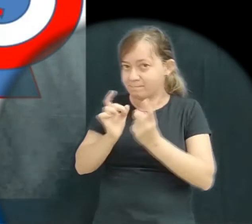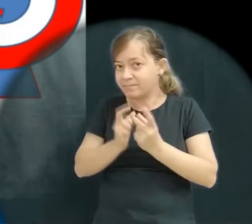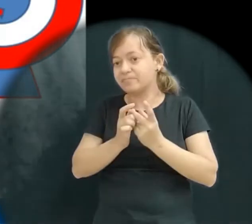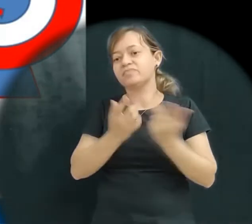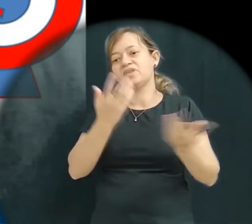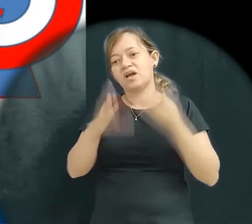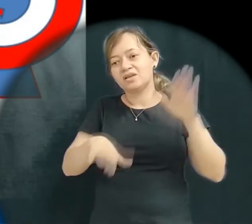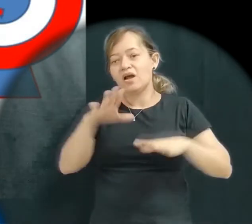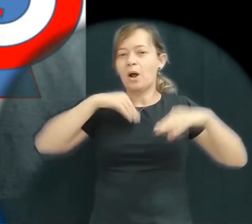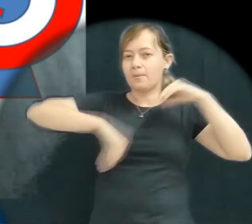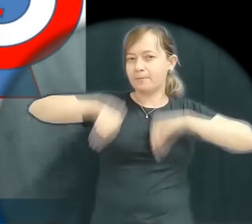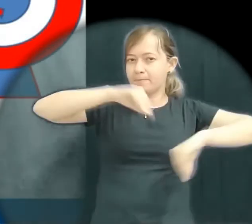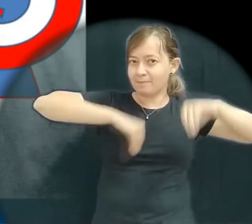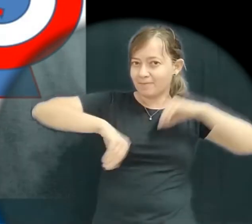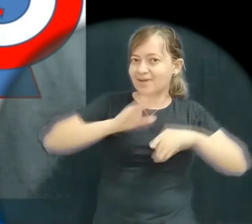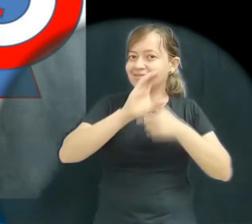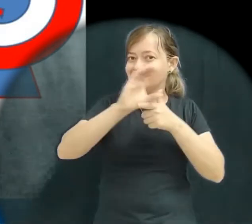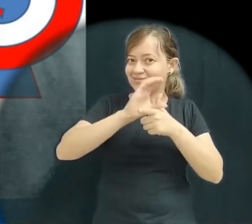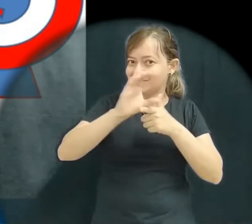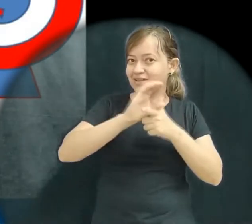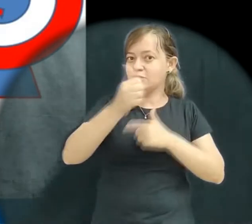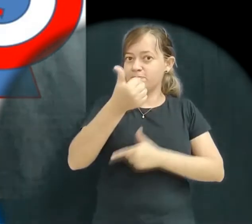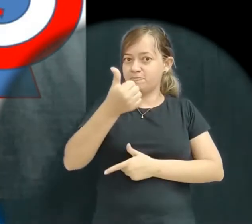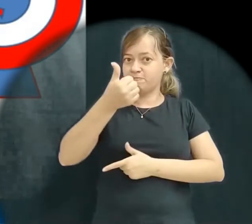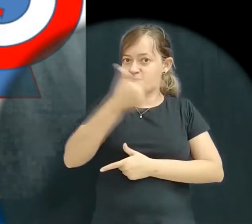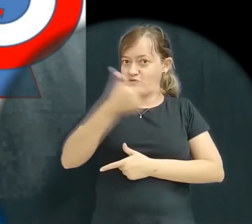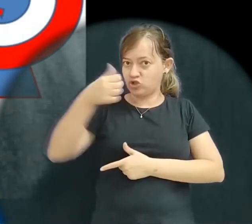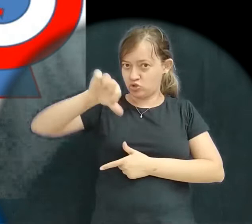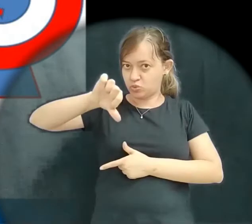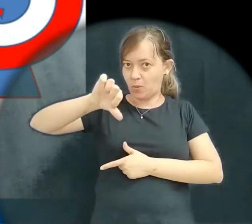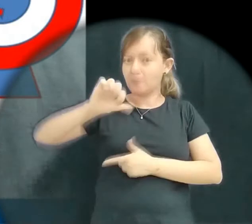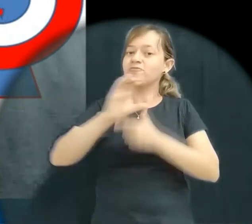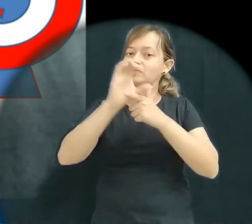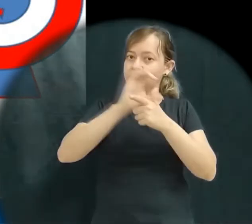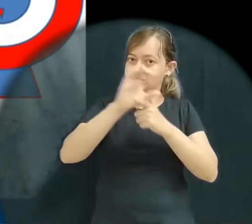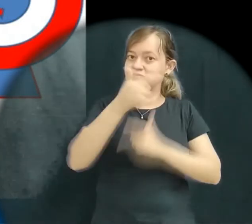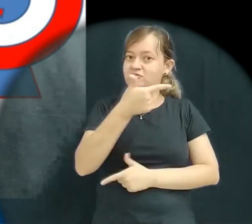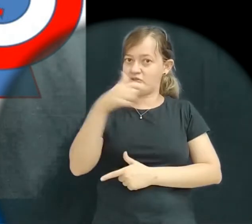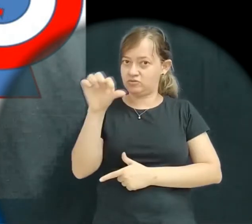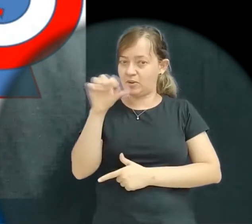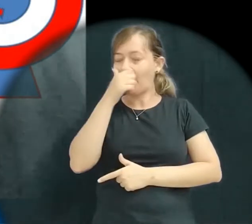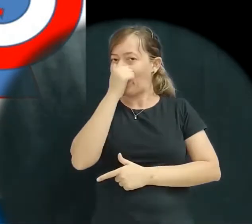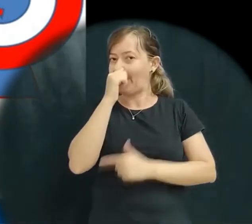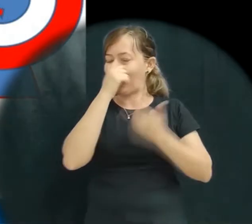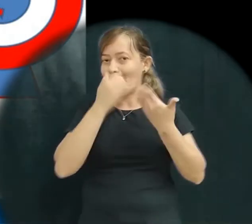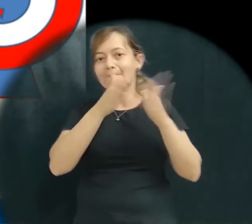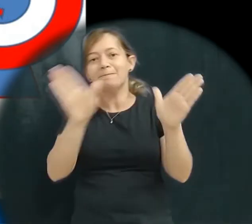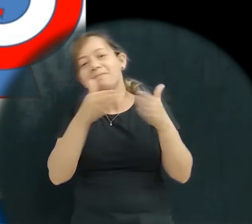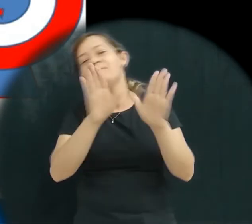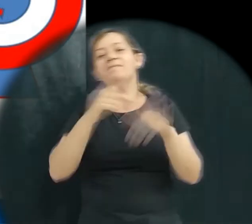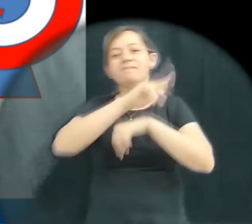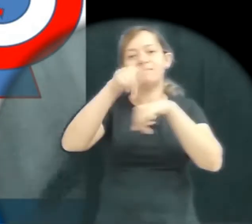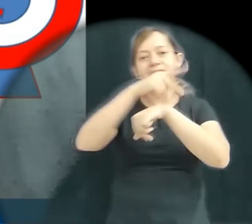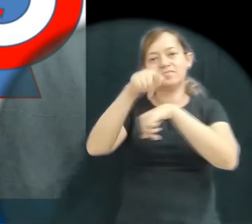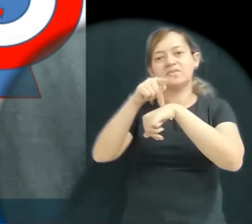qual a depressão de 1929, a crise de 29. Então o objetivo era isso, a abertura econômica dos